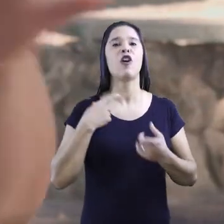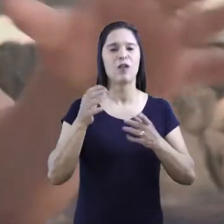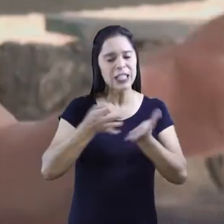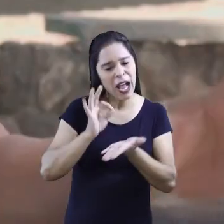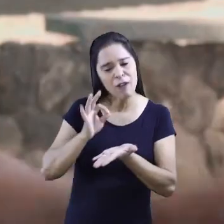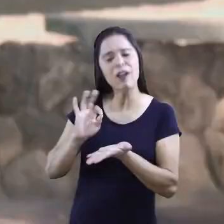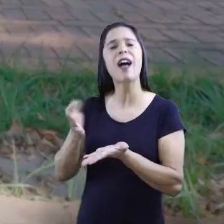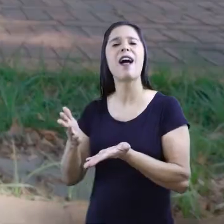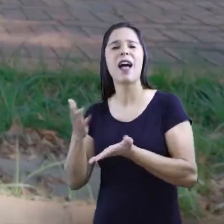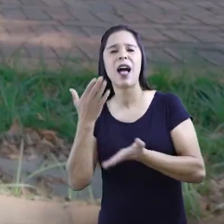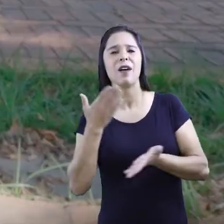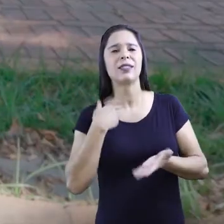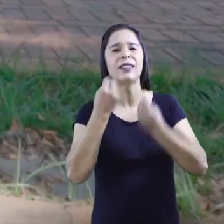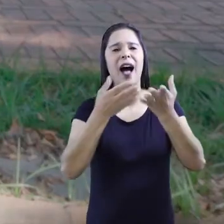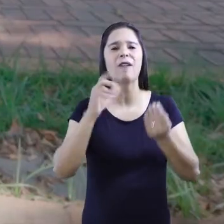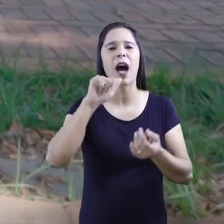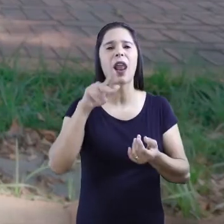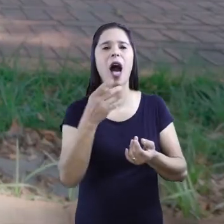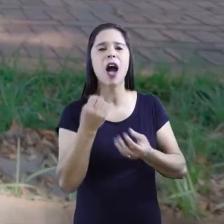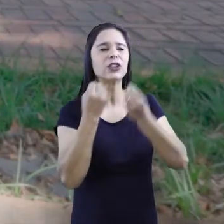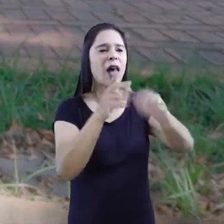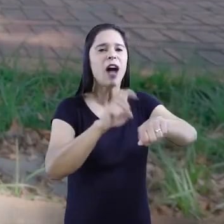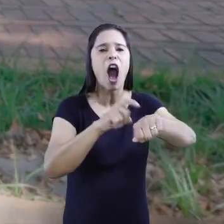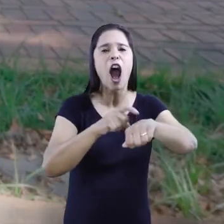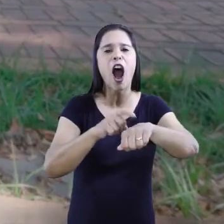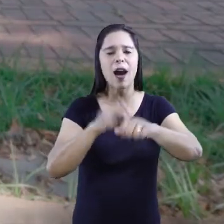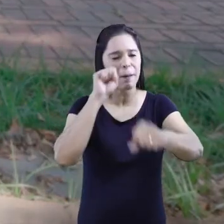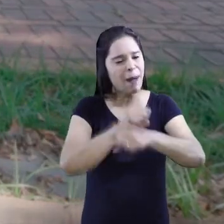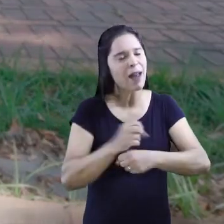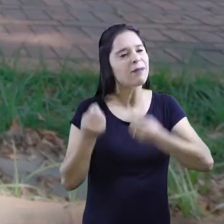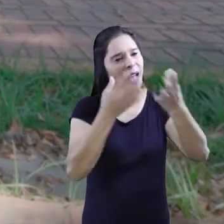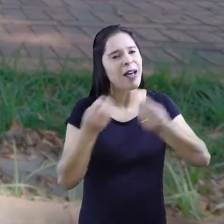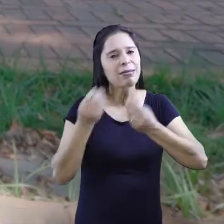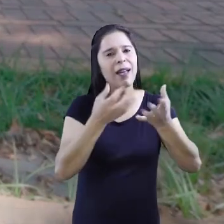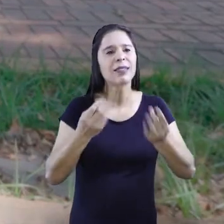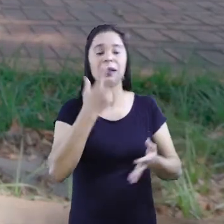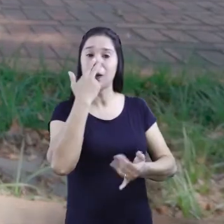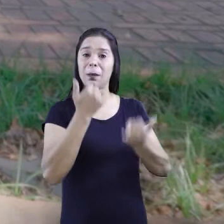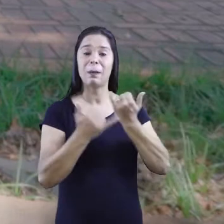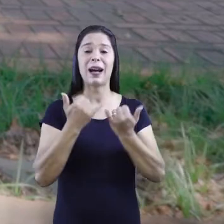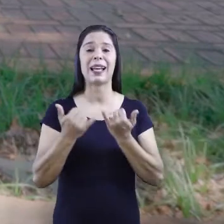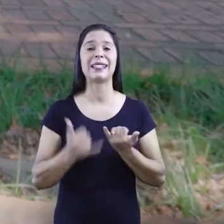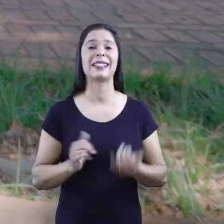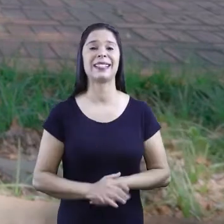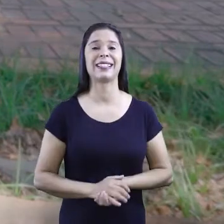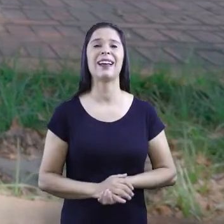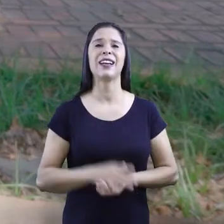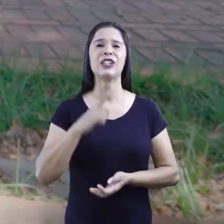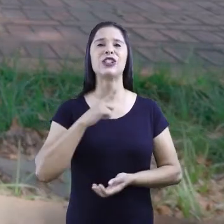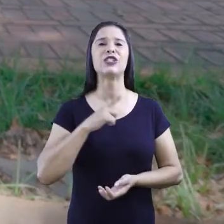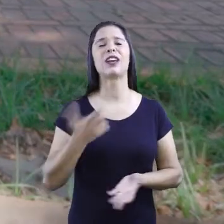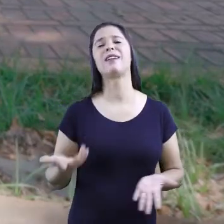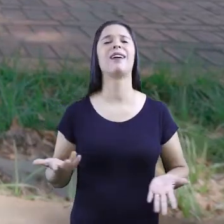daqui da estação faziam um cafezinho, faziam os lanchezinhos, ofereciam na hora que o trem parava aqui. Então parece